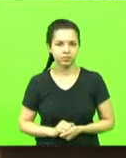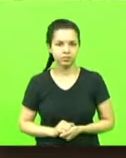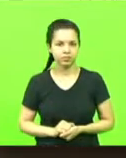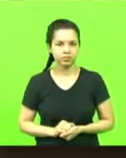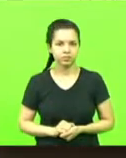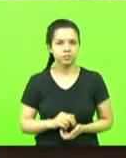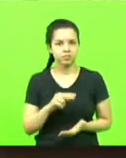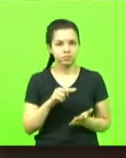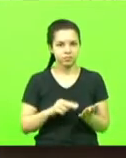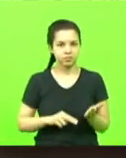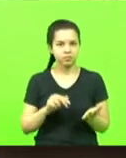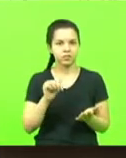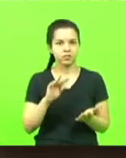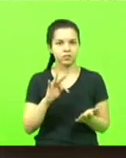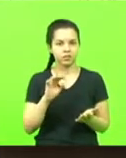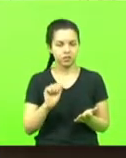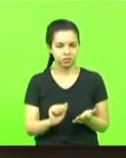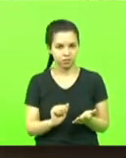Leitura da ata da